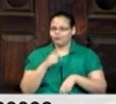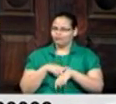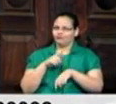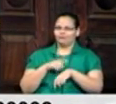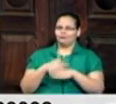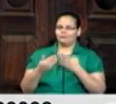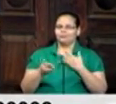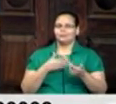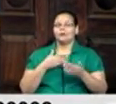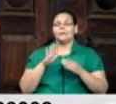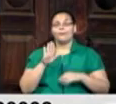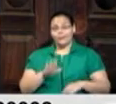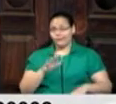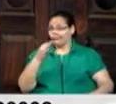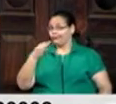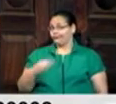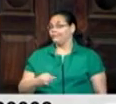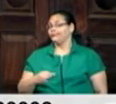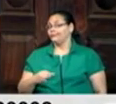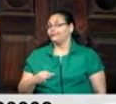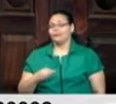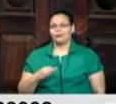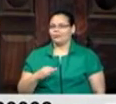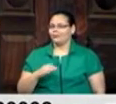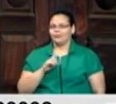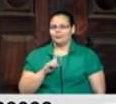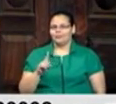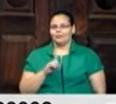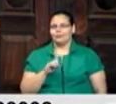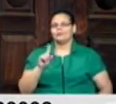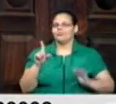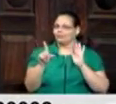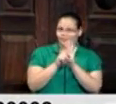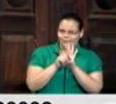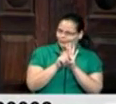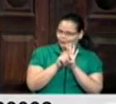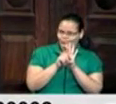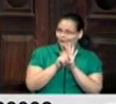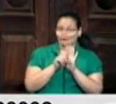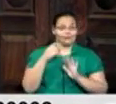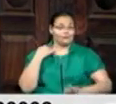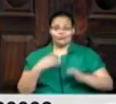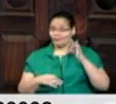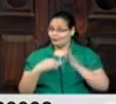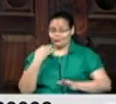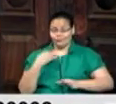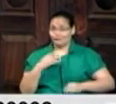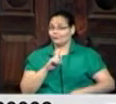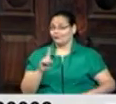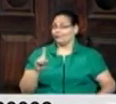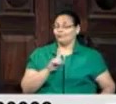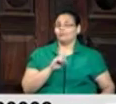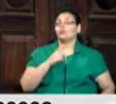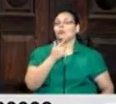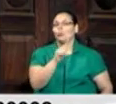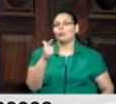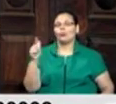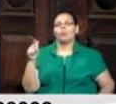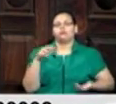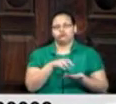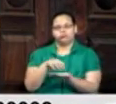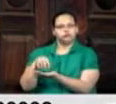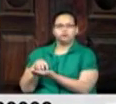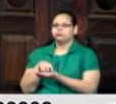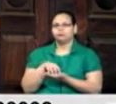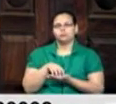momento. Mas, com certeza, não vai ser o legislativo, não vai ser o judiciário e não vai ser outro setor